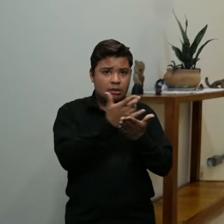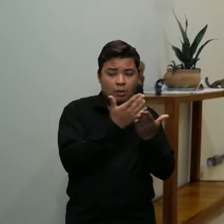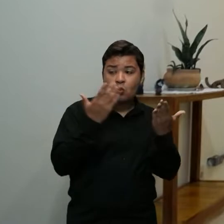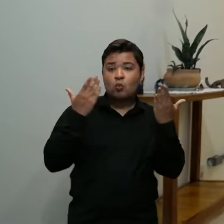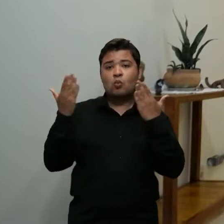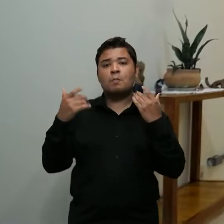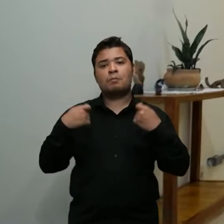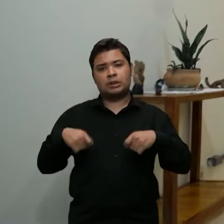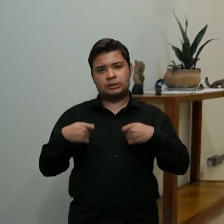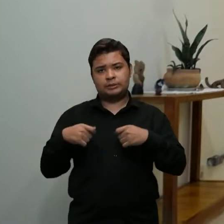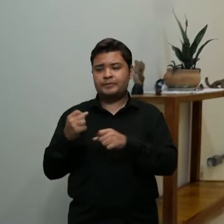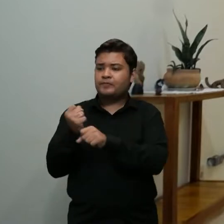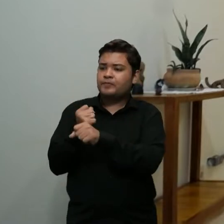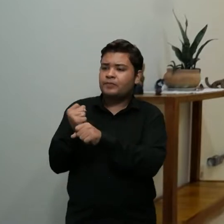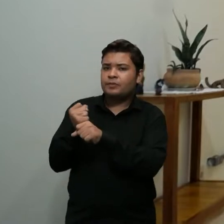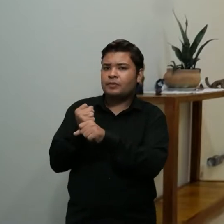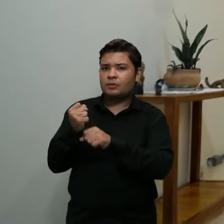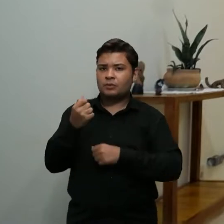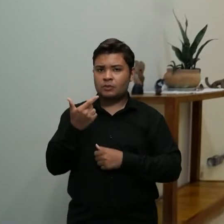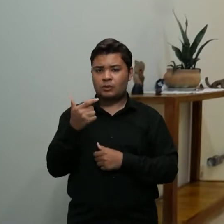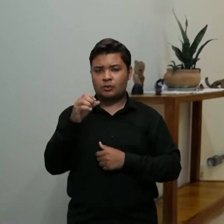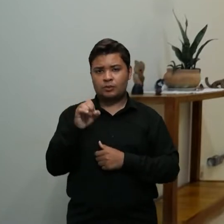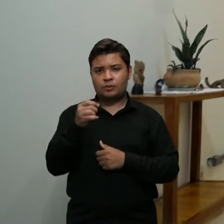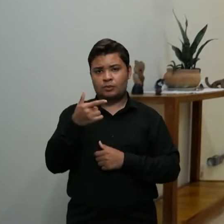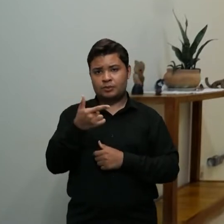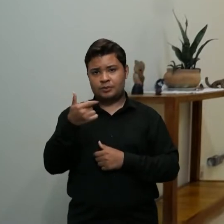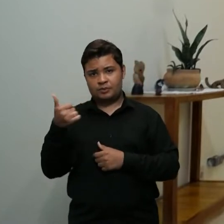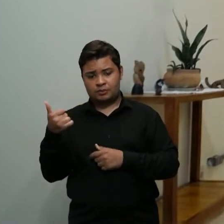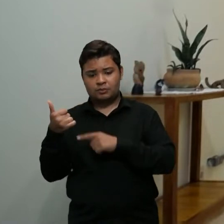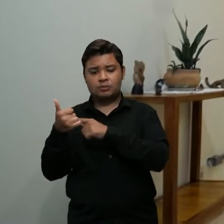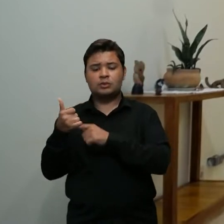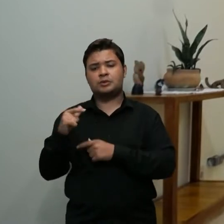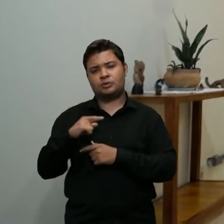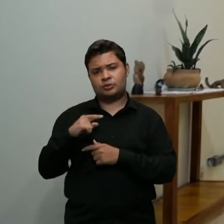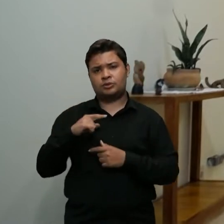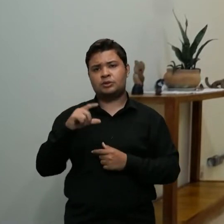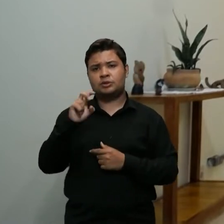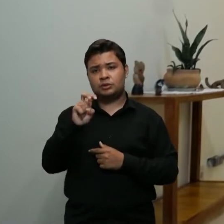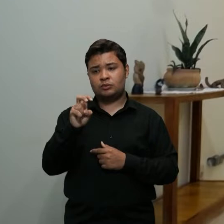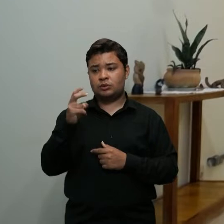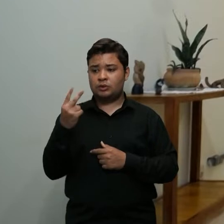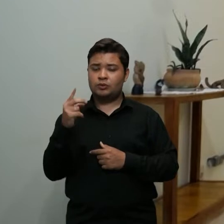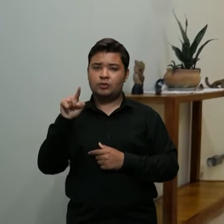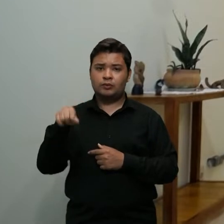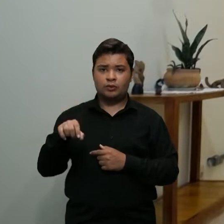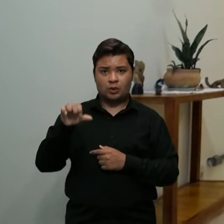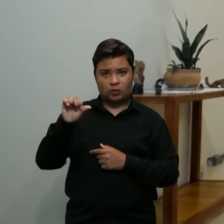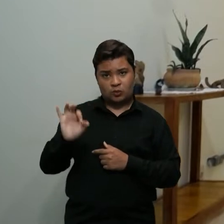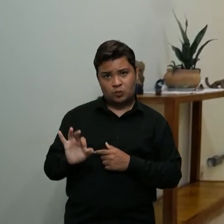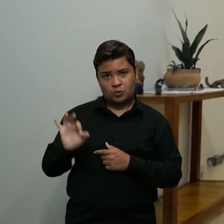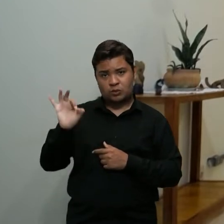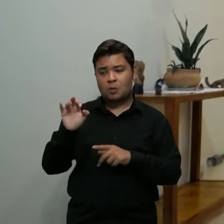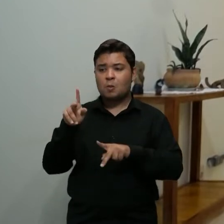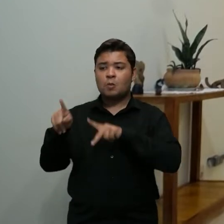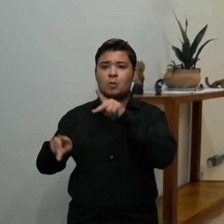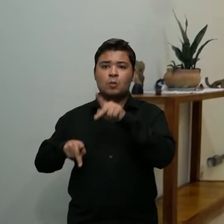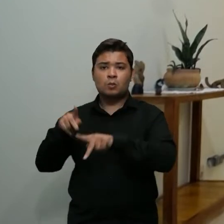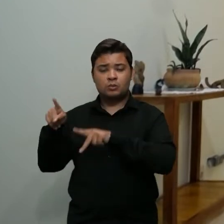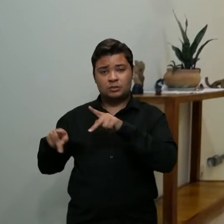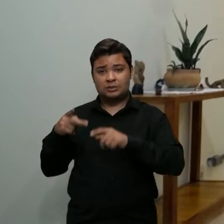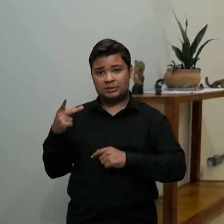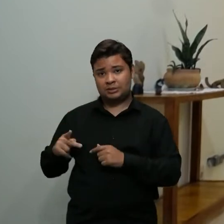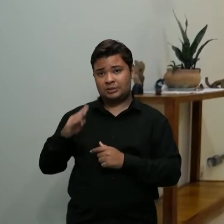2021, a gente tinha aí, né, uma parcela de 52,9% da população